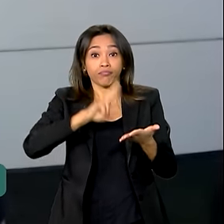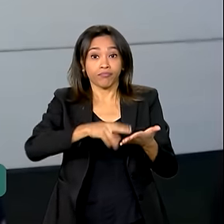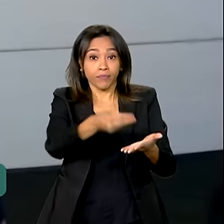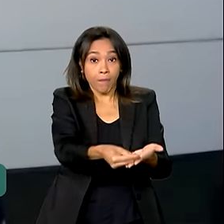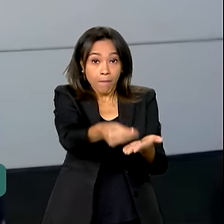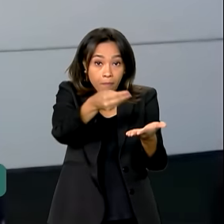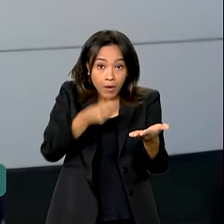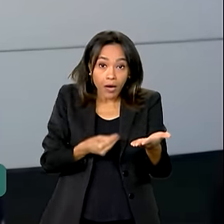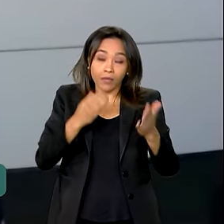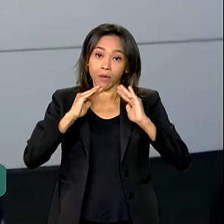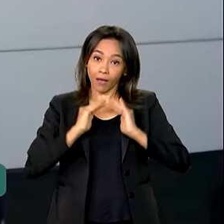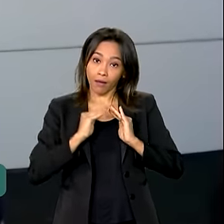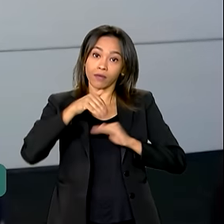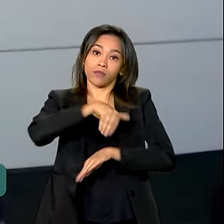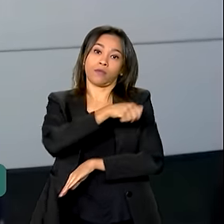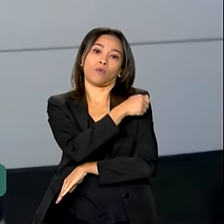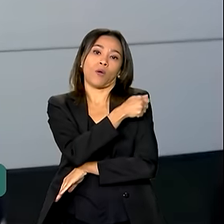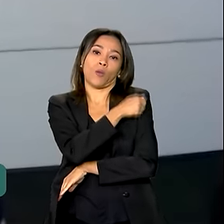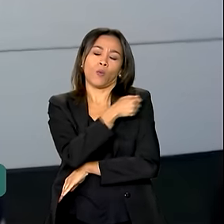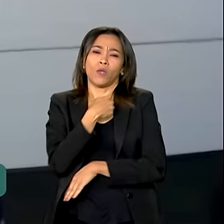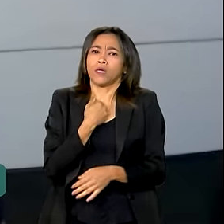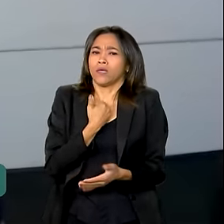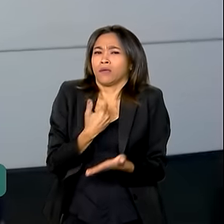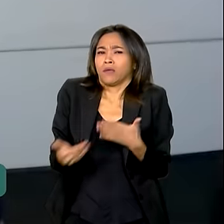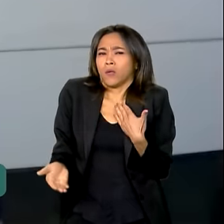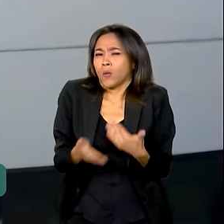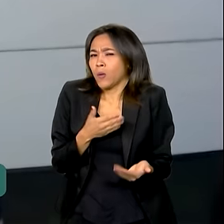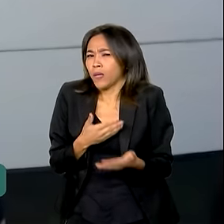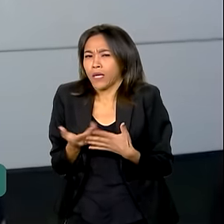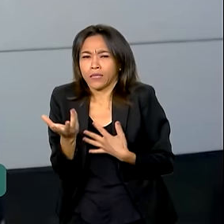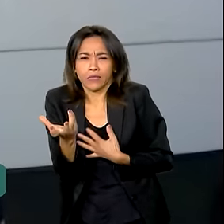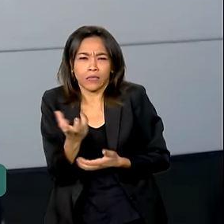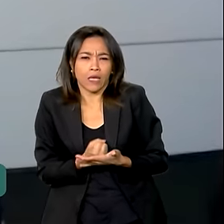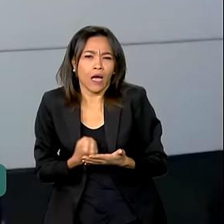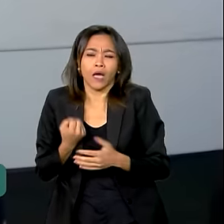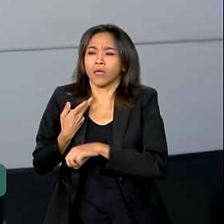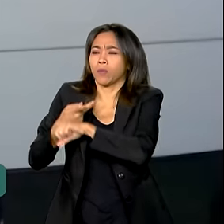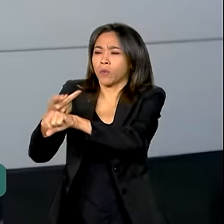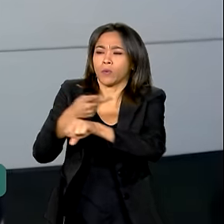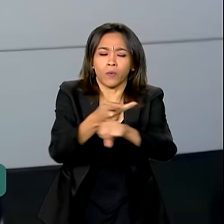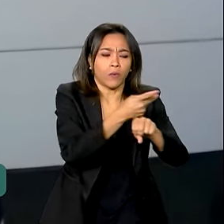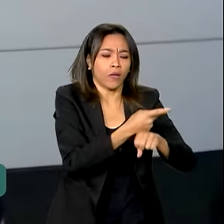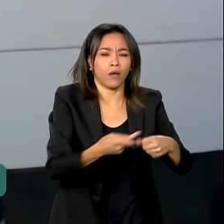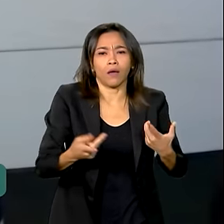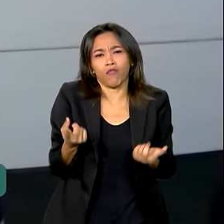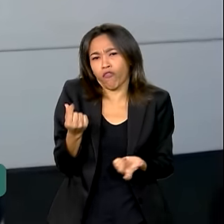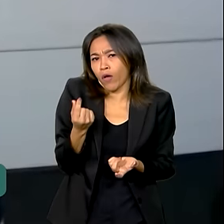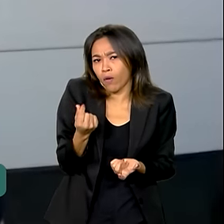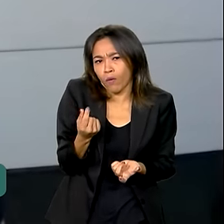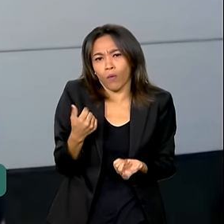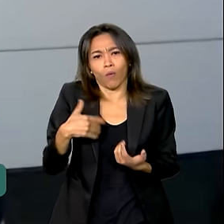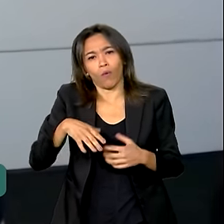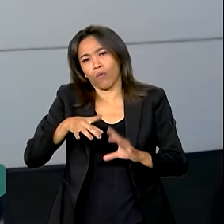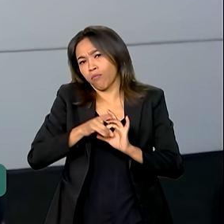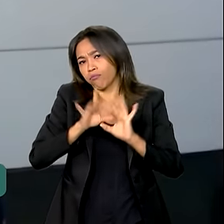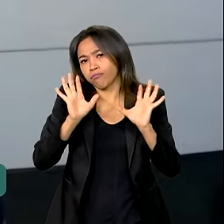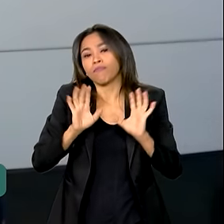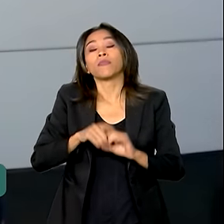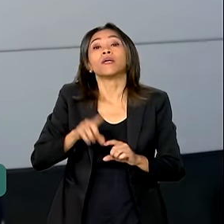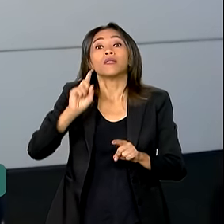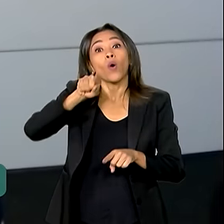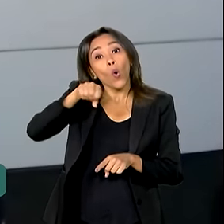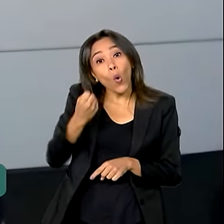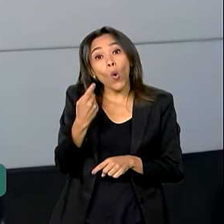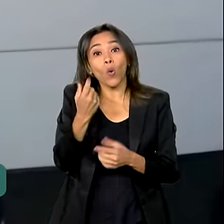aluno e ele pode fazer tanto saques em qualquer canal da Caixa, do valor que ele desejar, até o limite que tiver na conta, quanto fazer compra